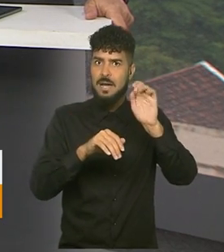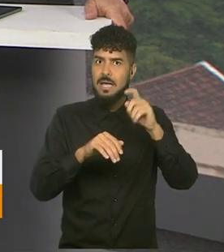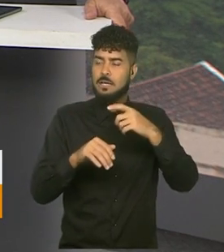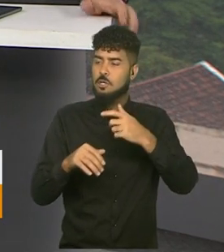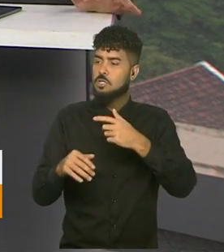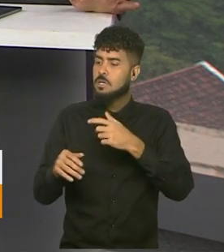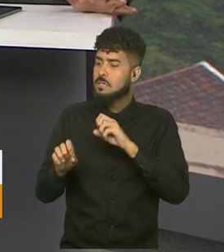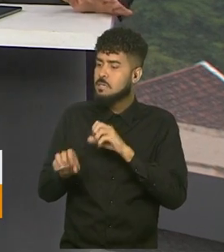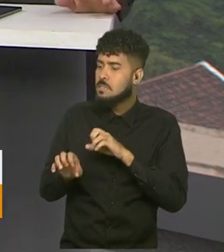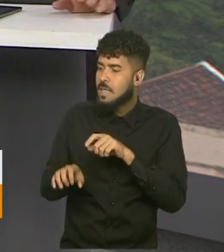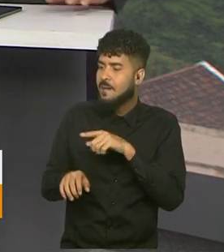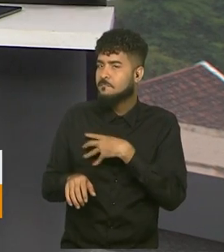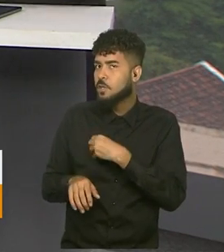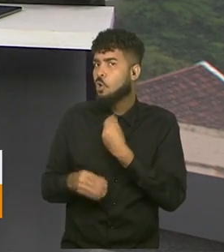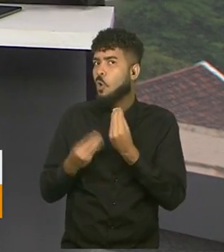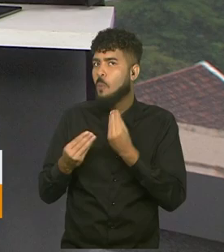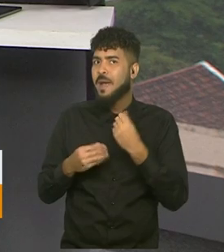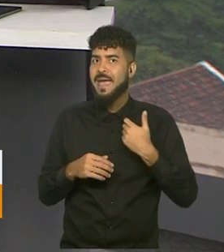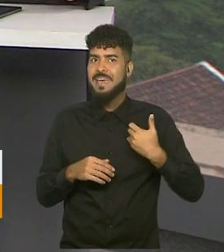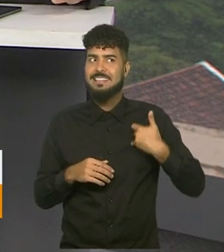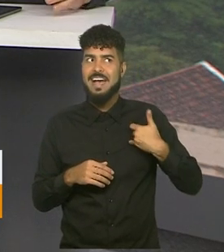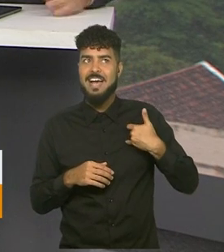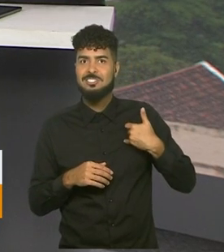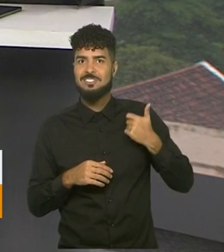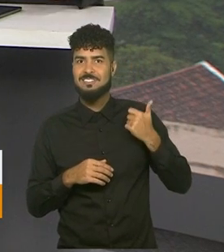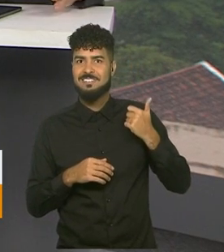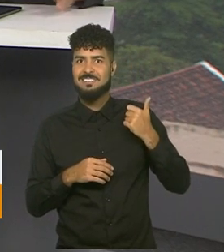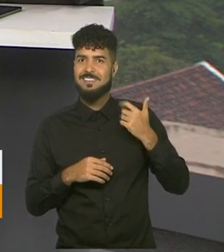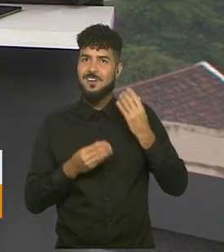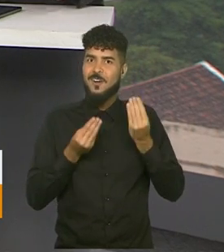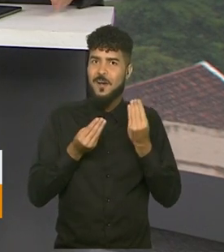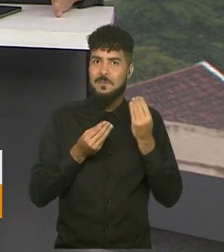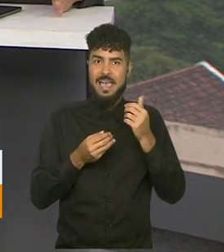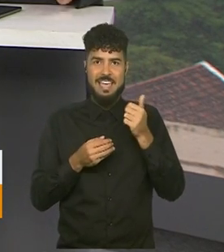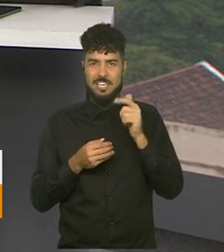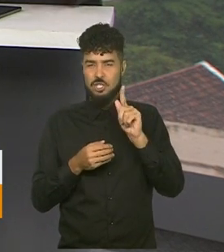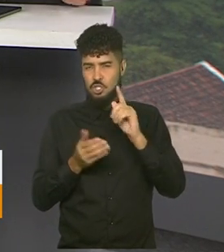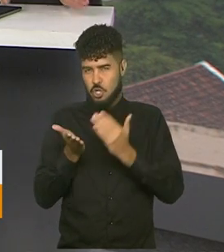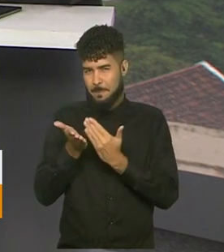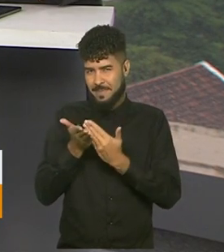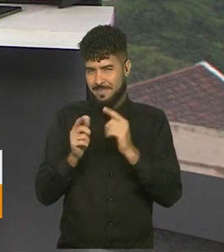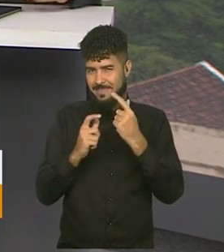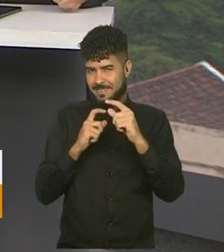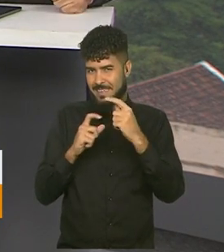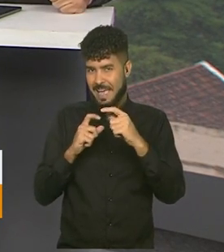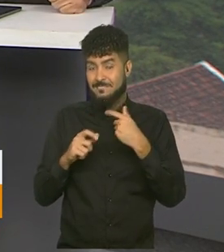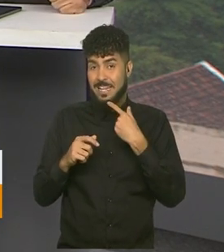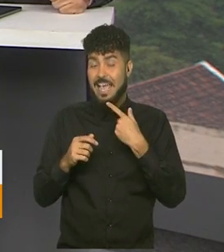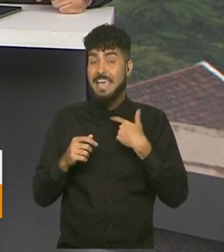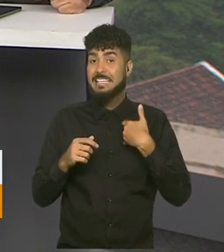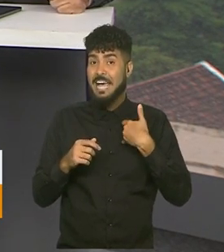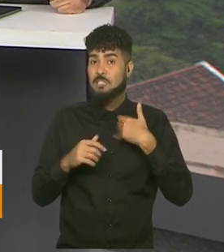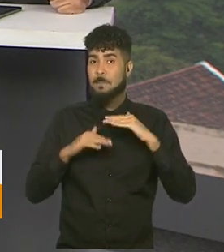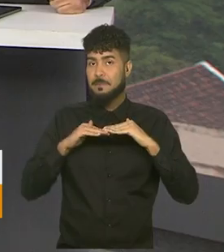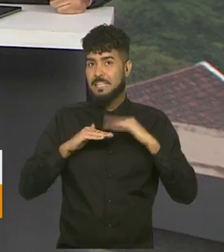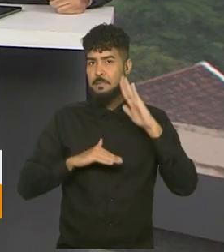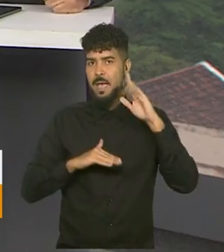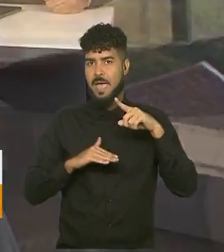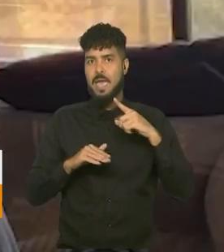indicativa. Para isso, foi lançado um gibi com selos que sugerem a idade mínima para cada produção audiovisual.